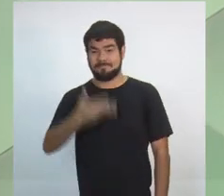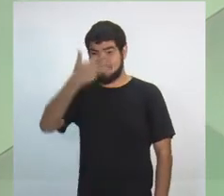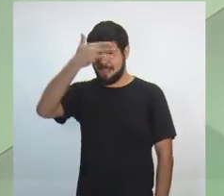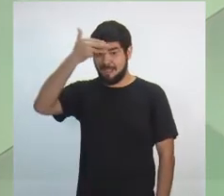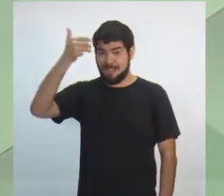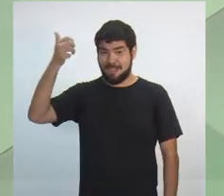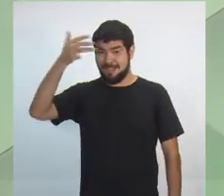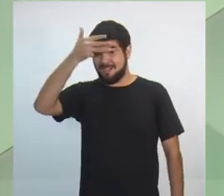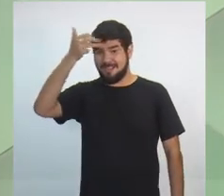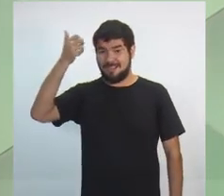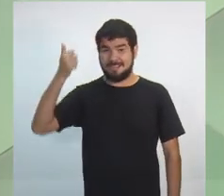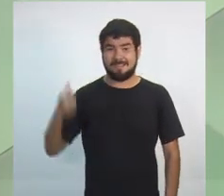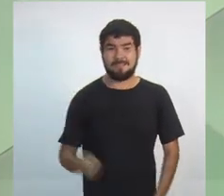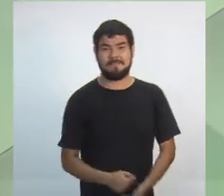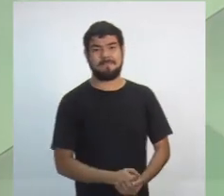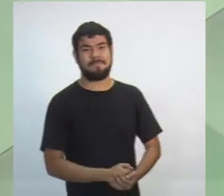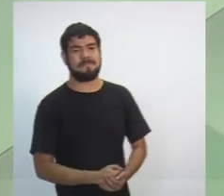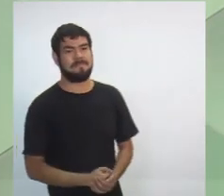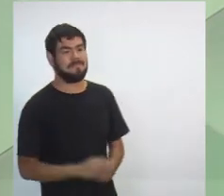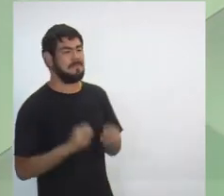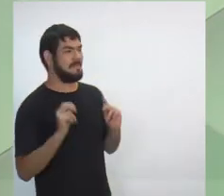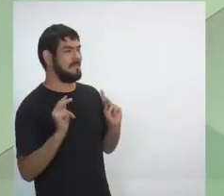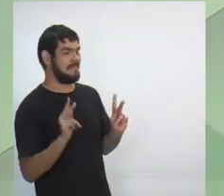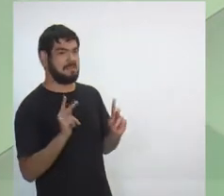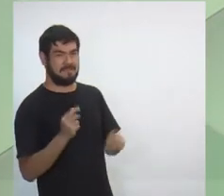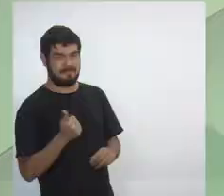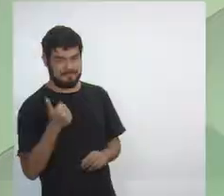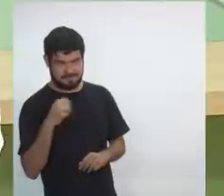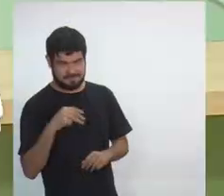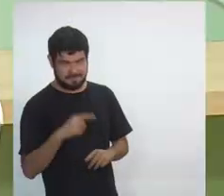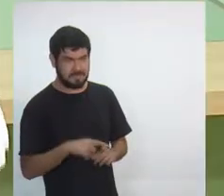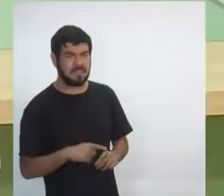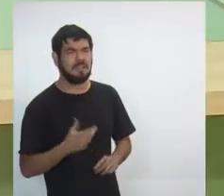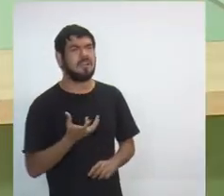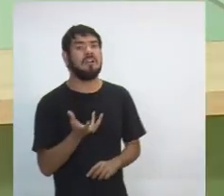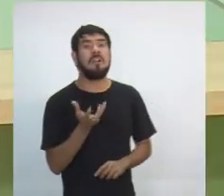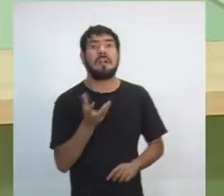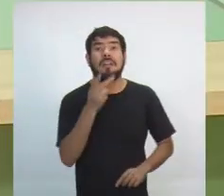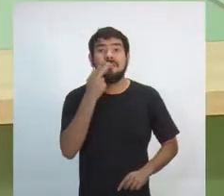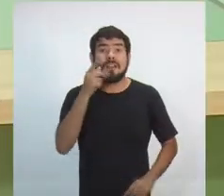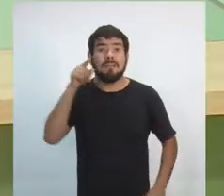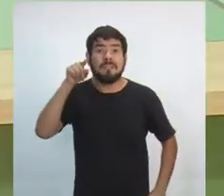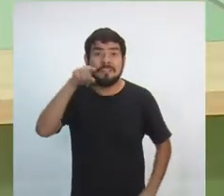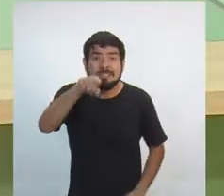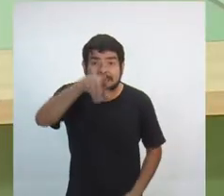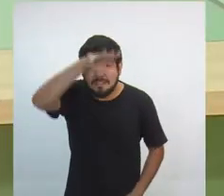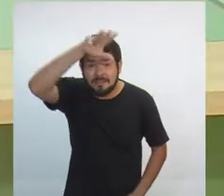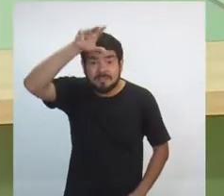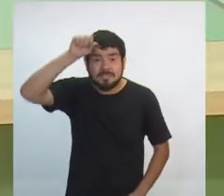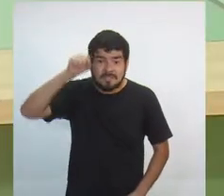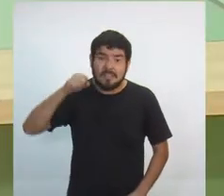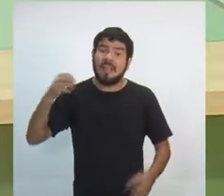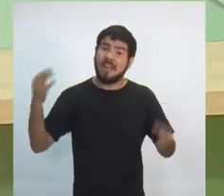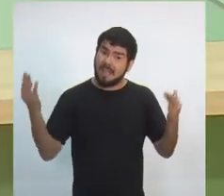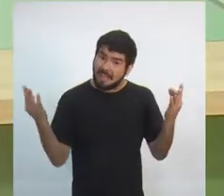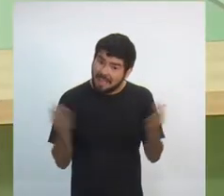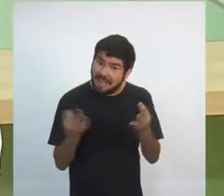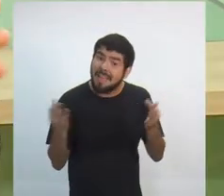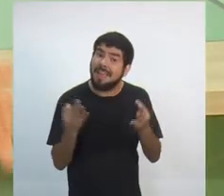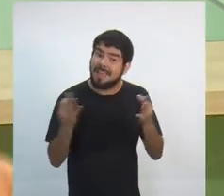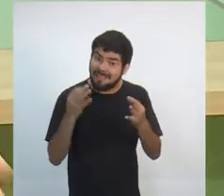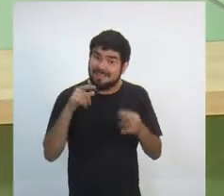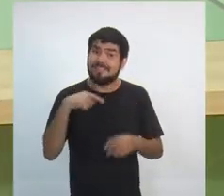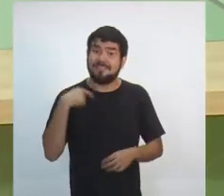minuto e 30. Ok, candidato, 1 minuto e 30. Eu quero falar para você, amazonense, é exatamente o que você ouviu.